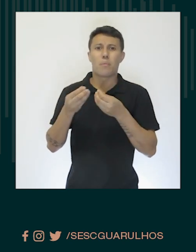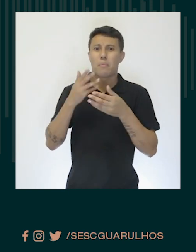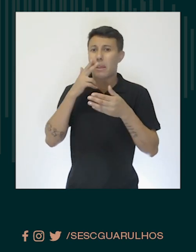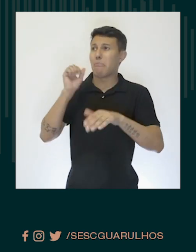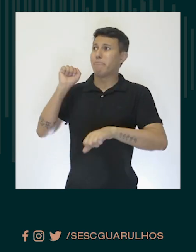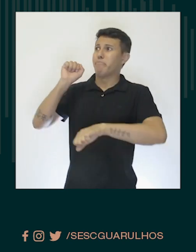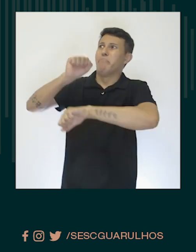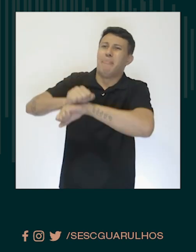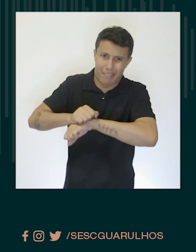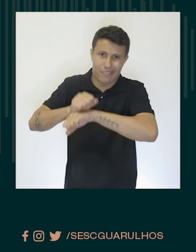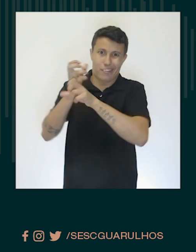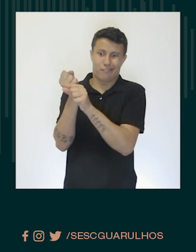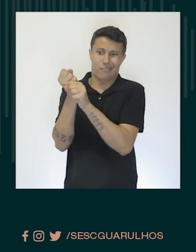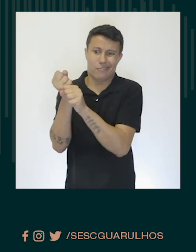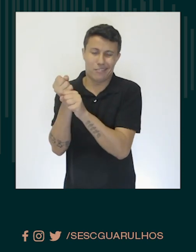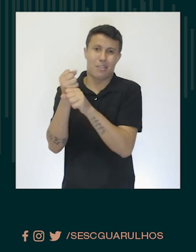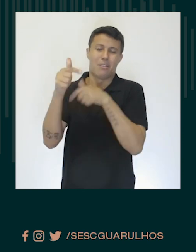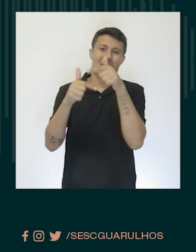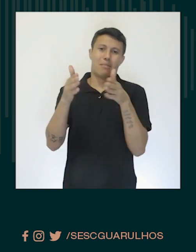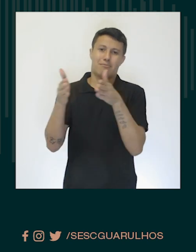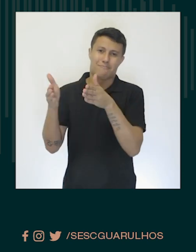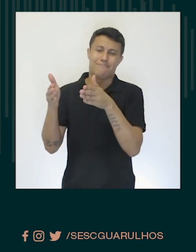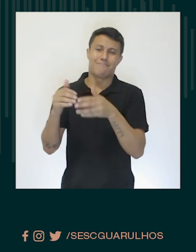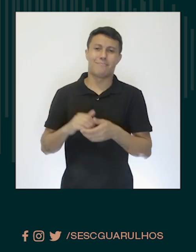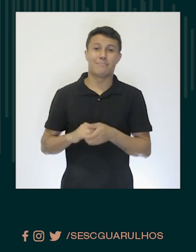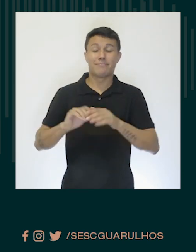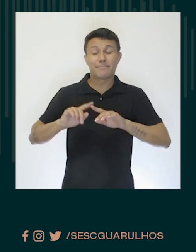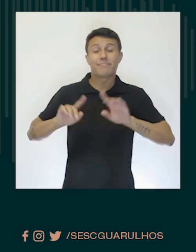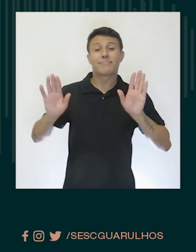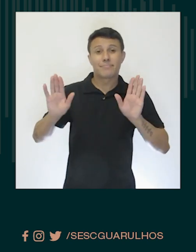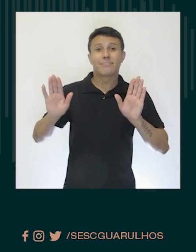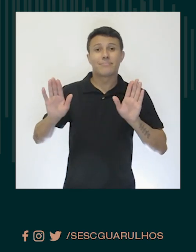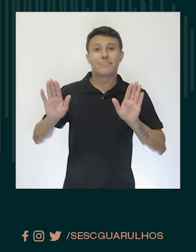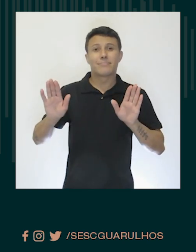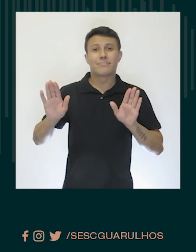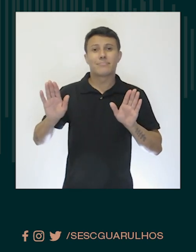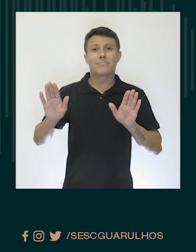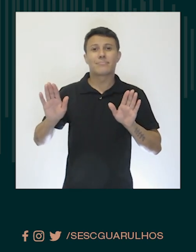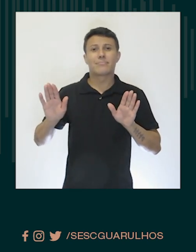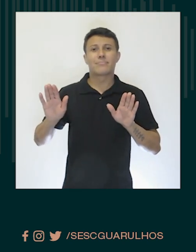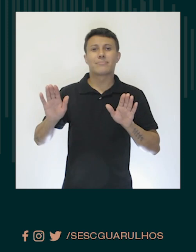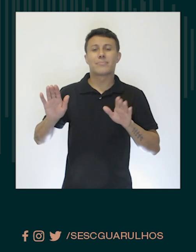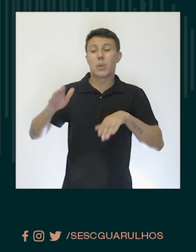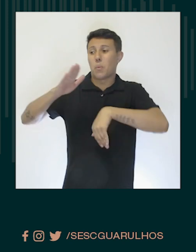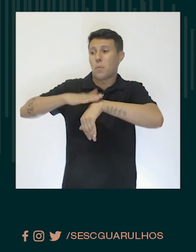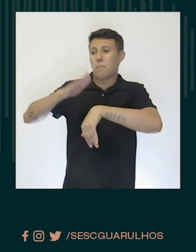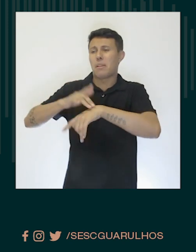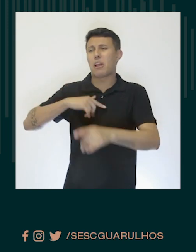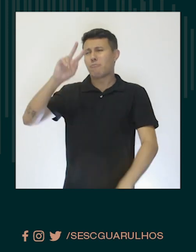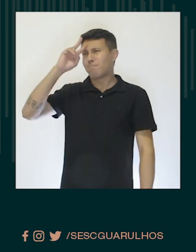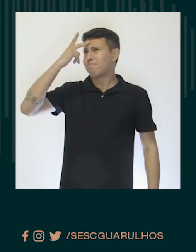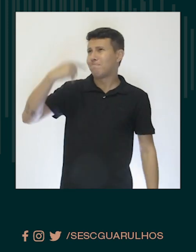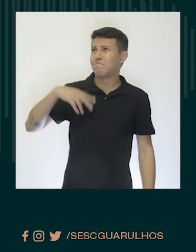uma segurada nessa produção ainda mais, né? Mas ao mesmo tempo a gente tenta se reinventar, a gente tenta